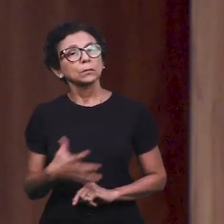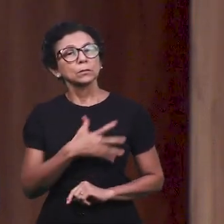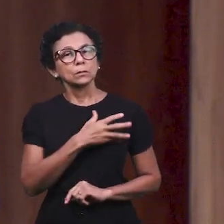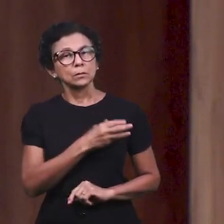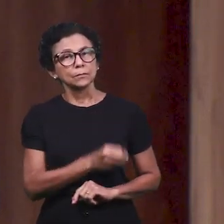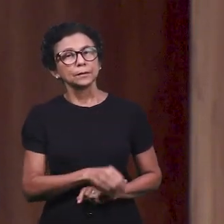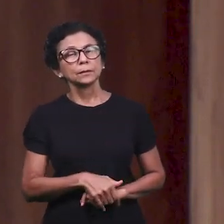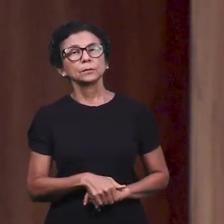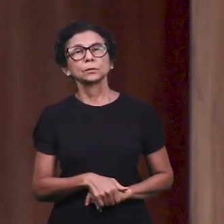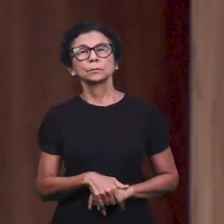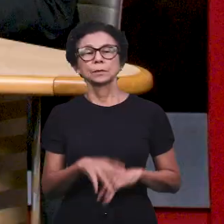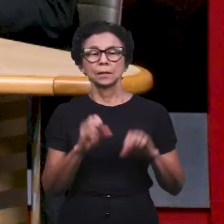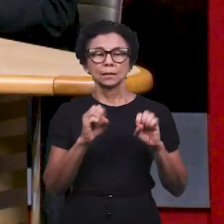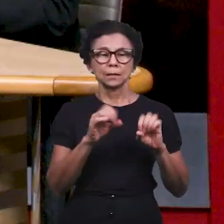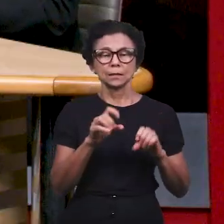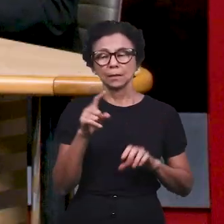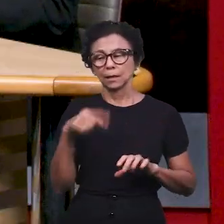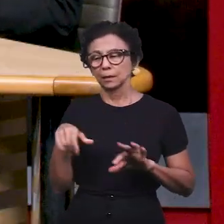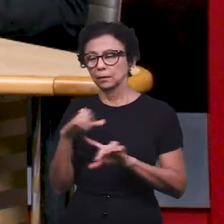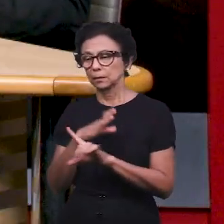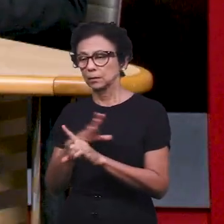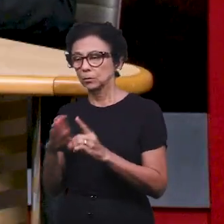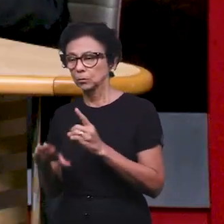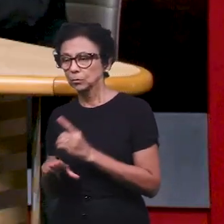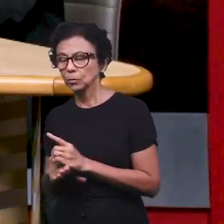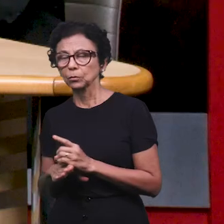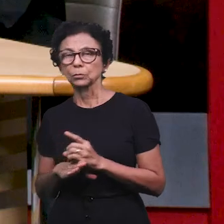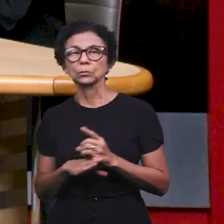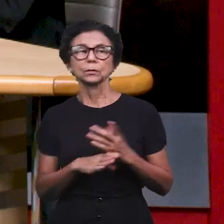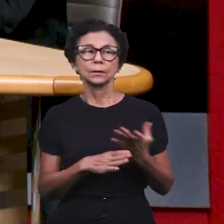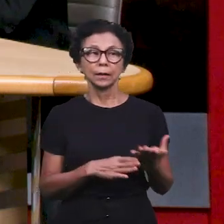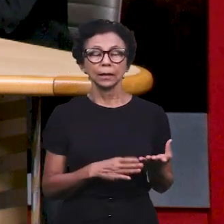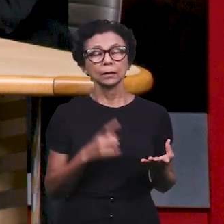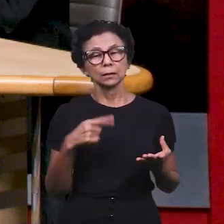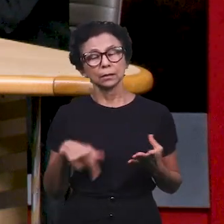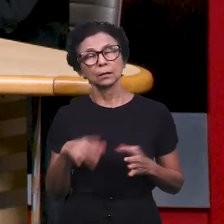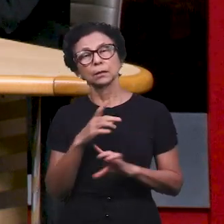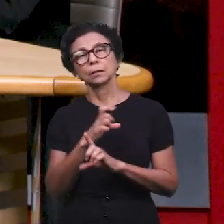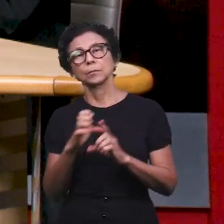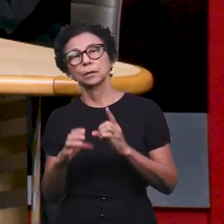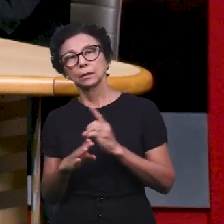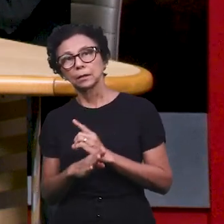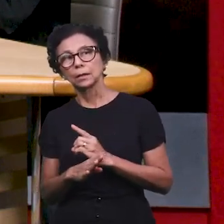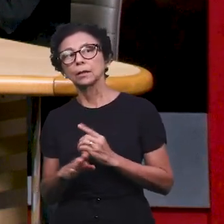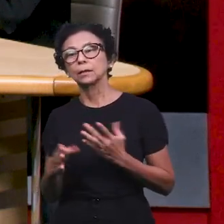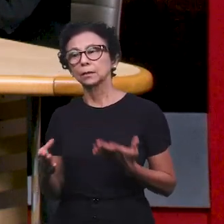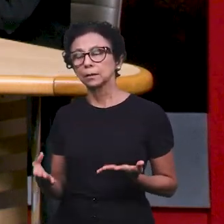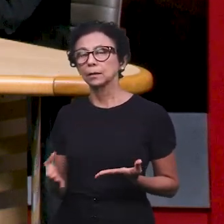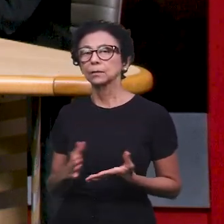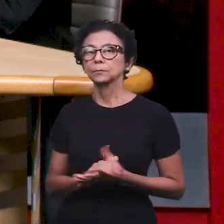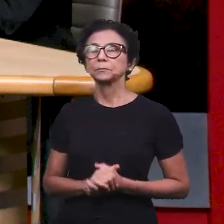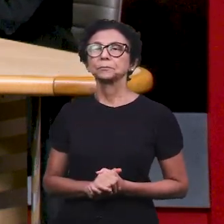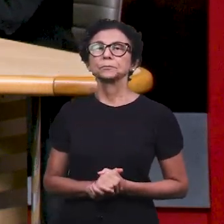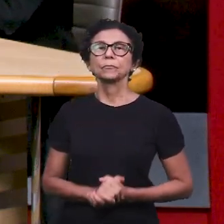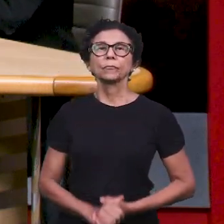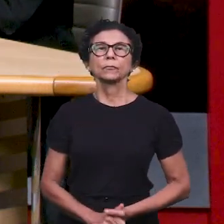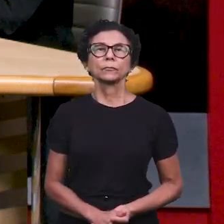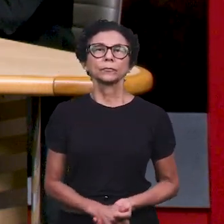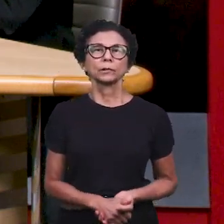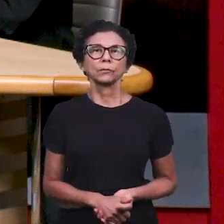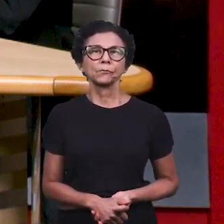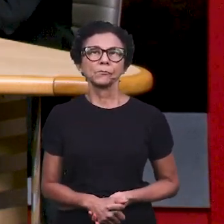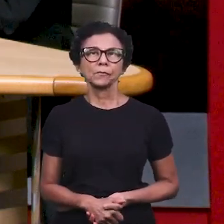vão julgar isso. Mas são muito mais do que palavras, mais do que são atos. Isso é muito bom. Esse é um tempo para a gente entrar.